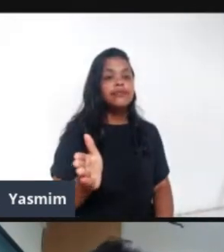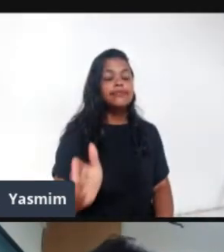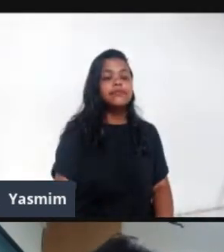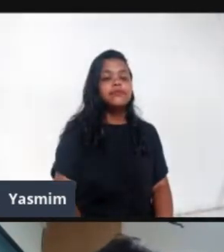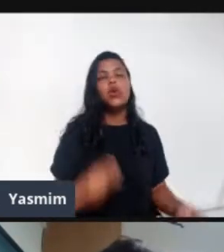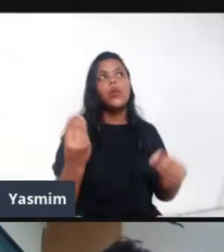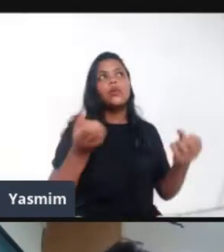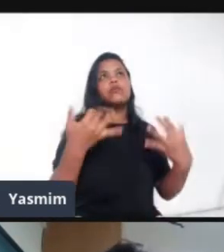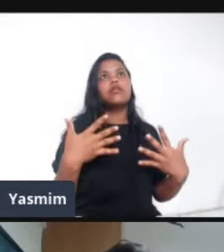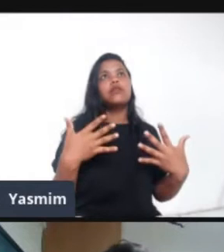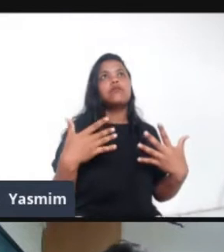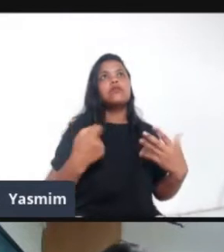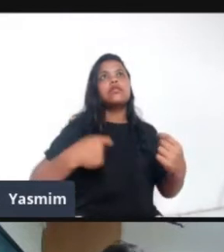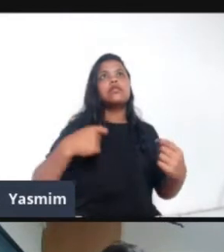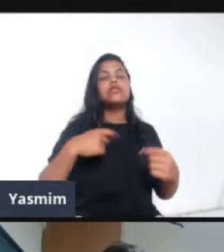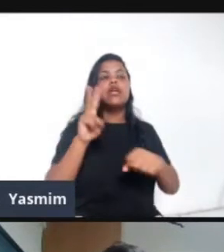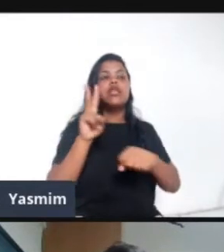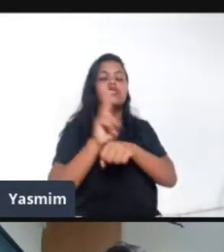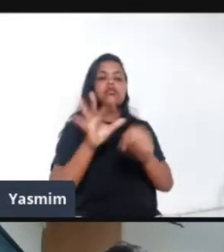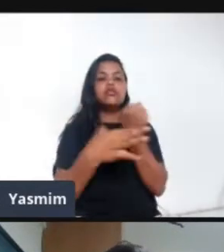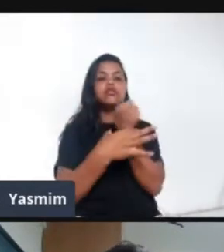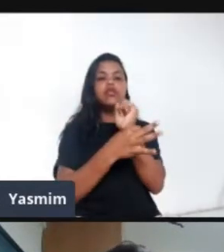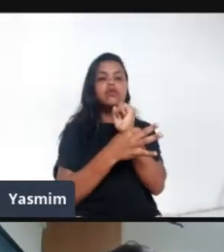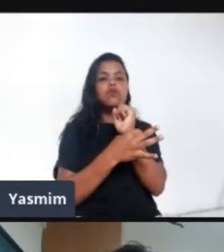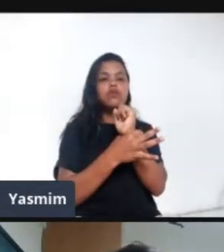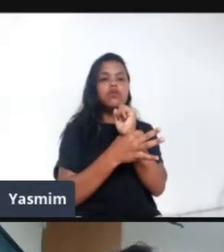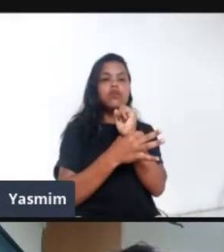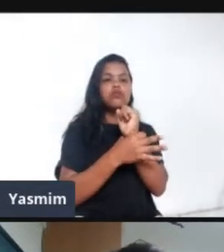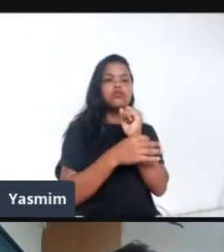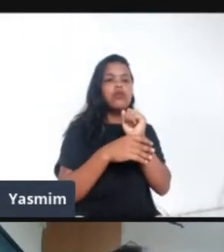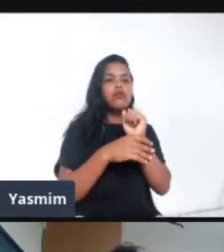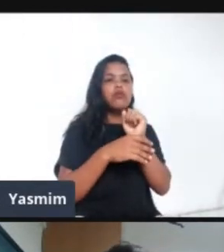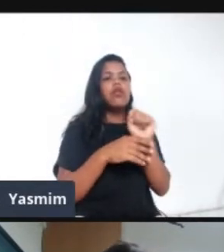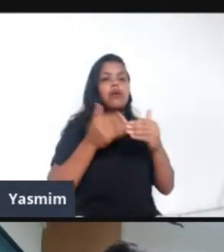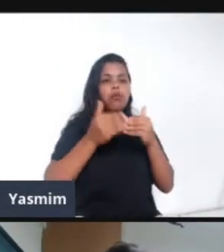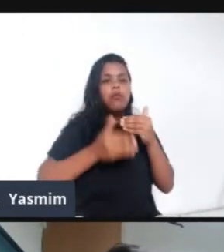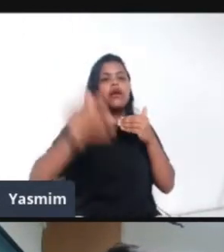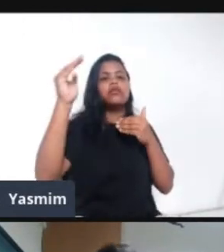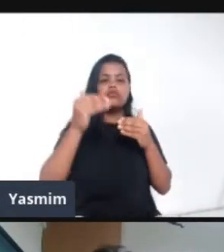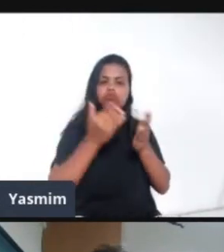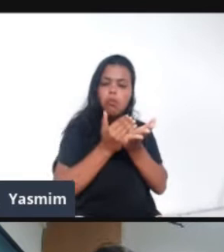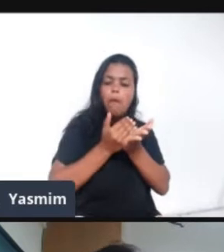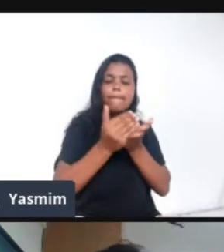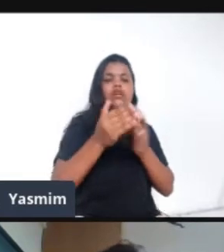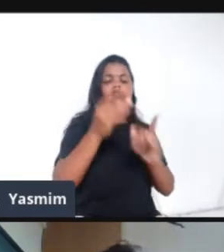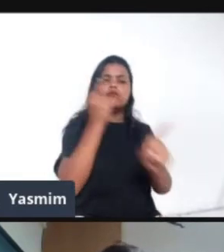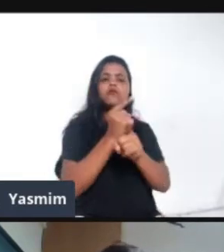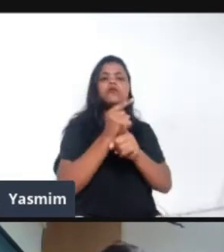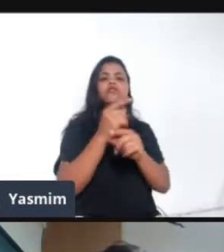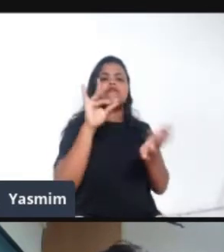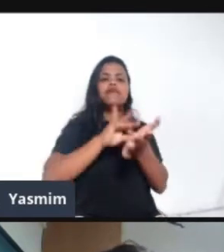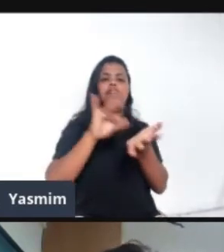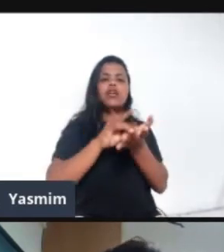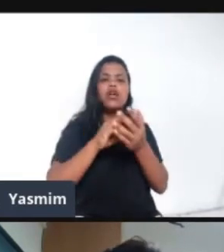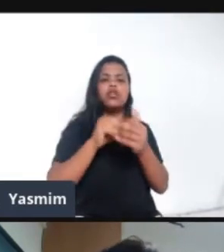mínimo de segurança garantido. Então, para que a gente possa não partir do zero, de descobrir uma nova droga, a gente precisa utilizar